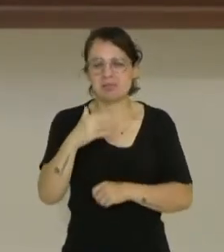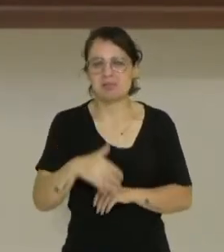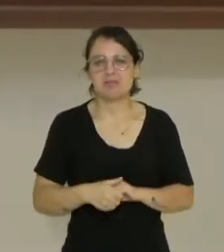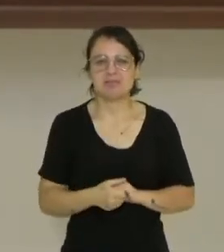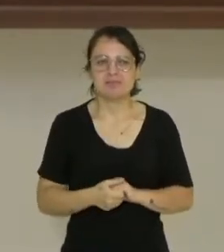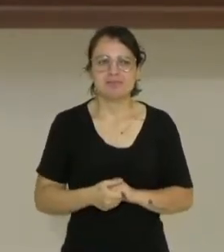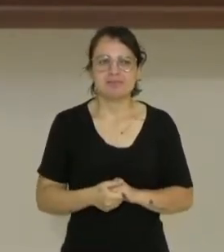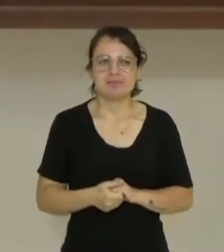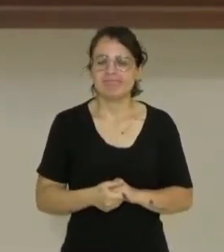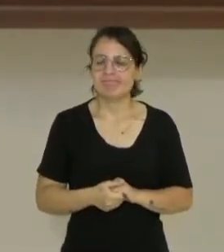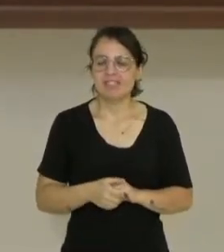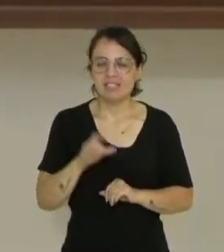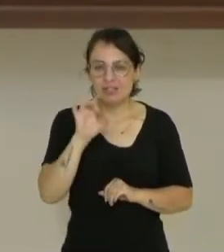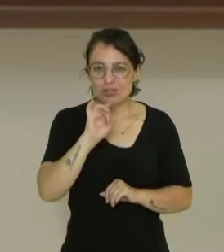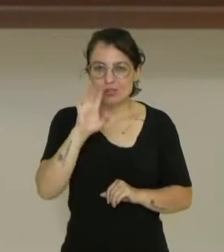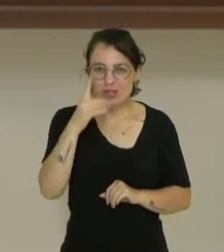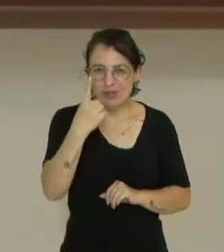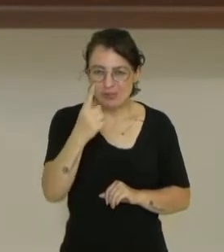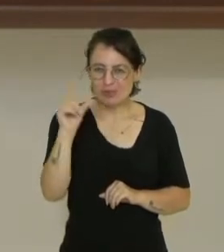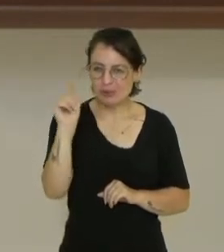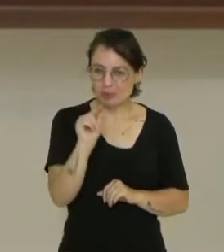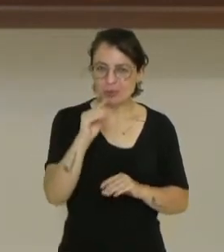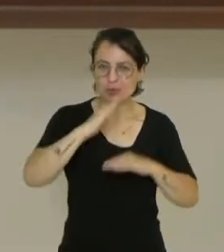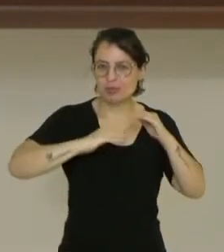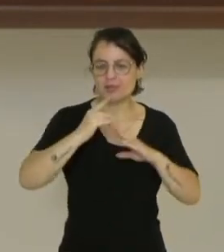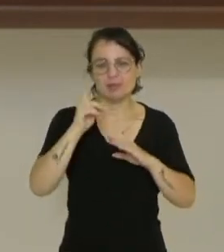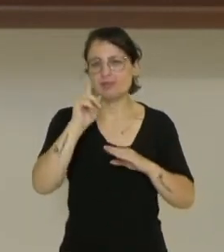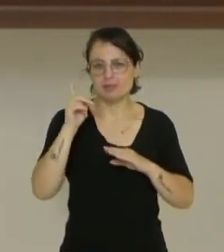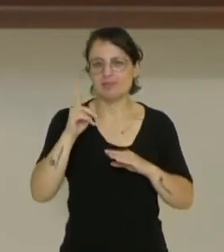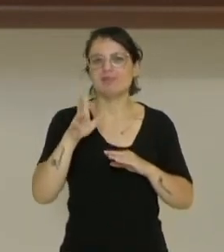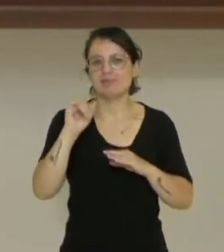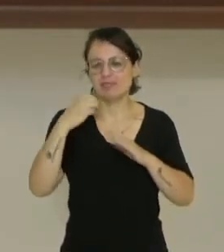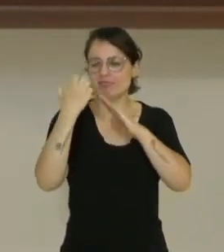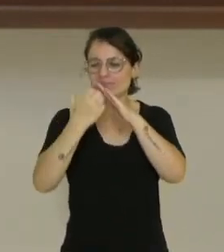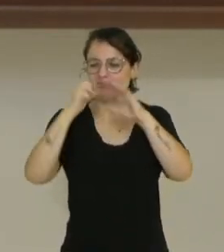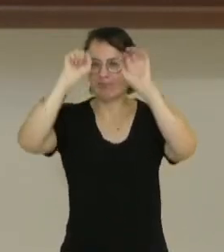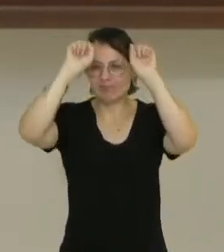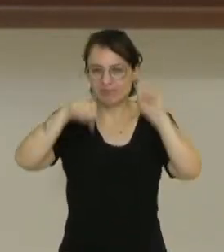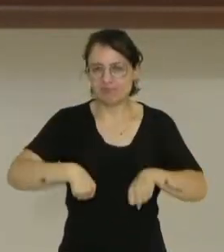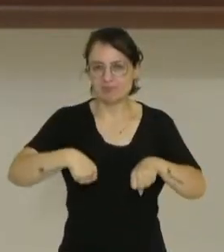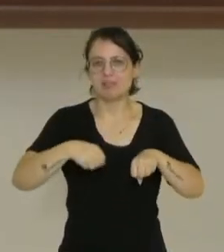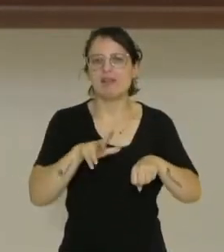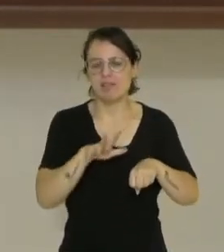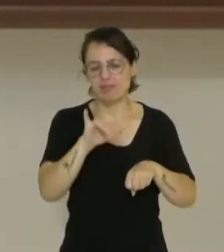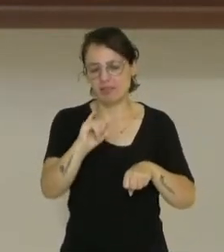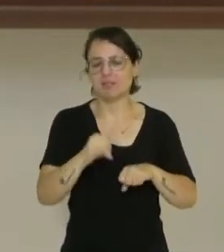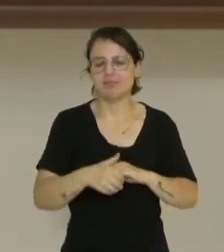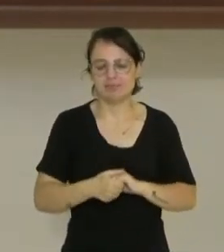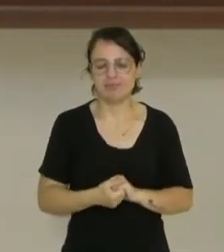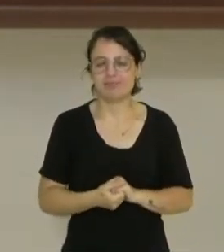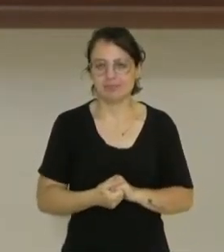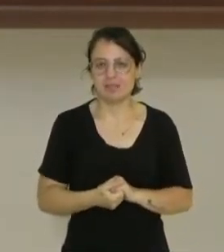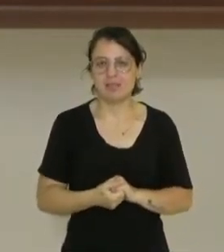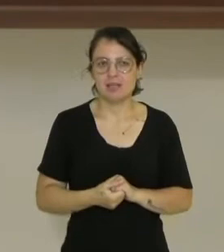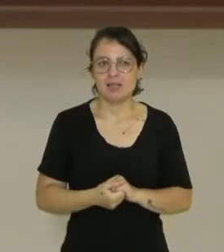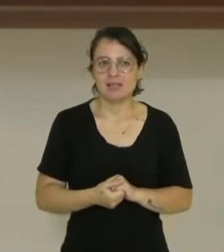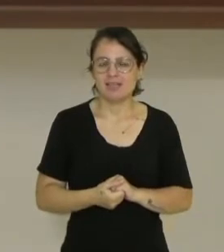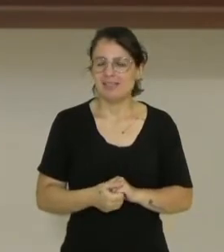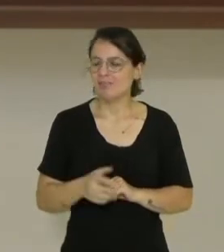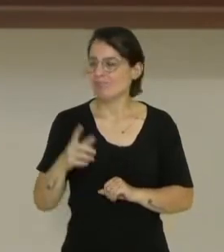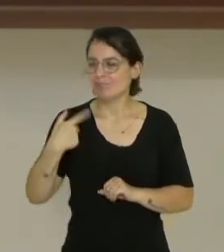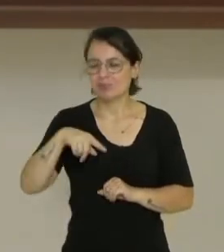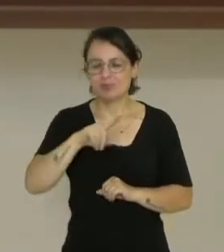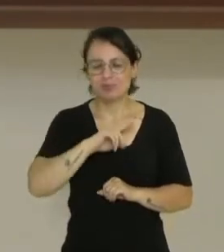você não vai ter somente diminuição da produção, você vai ter falência de algumas empresas, o que causa um transtorno